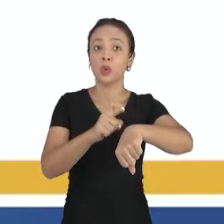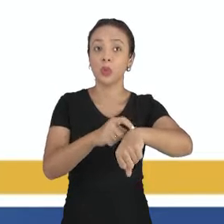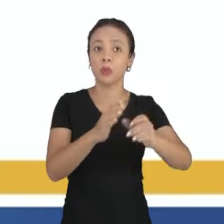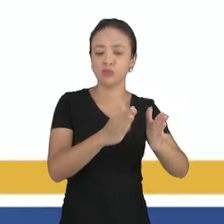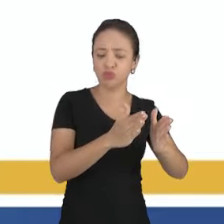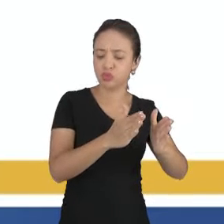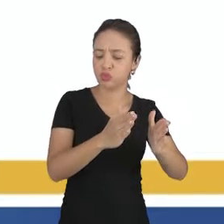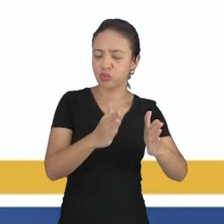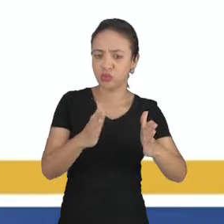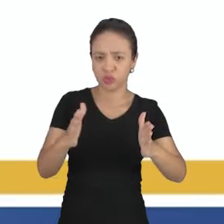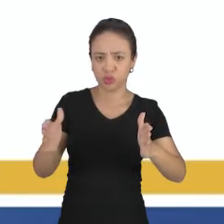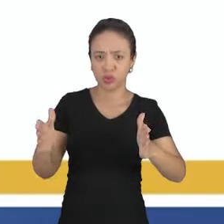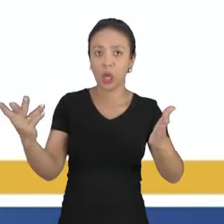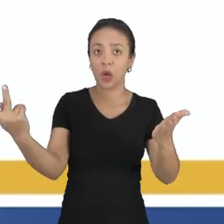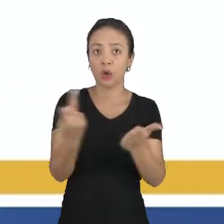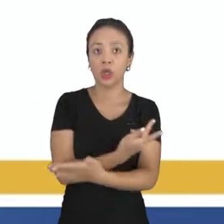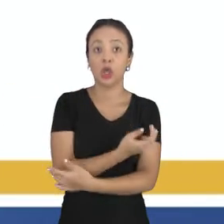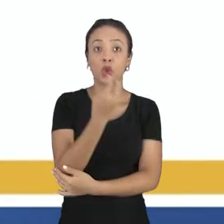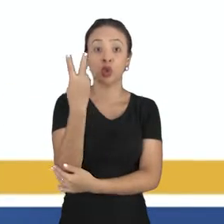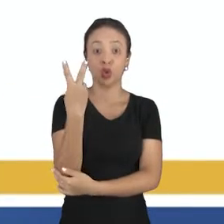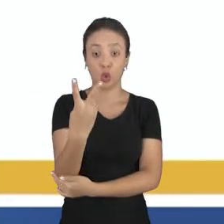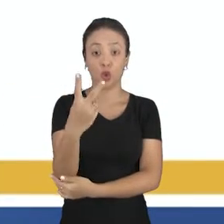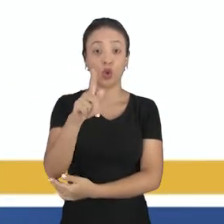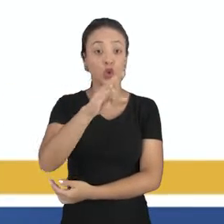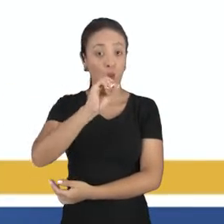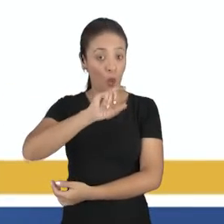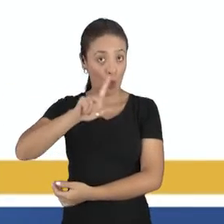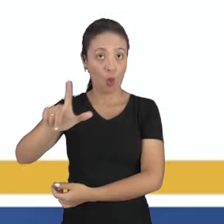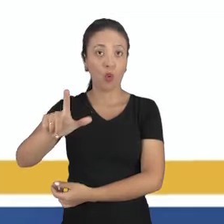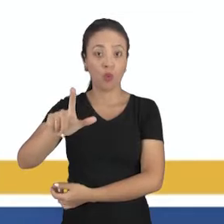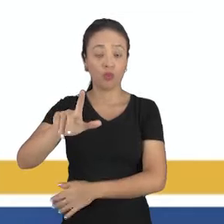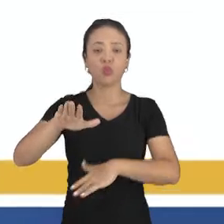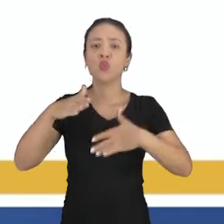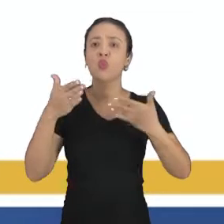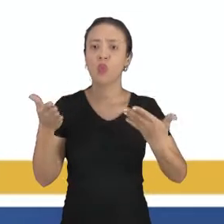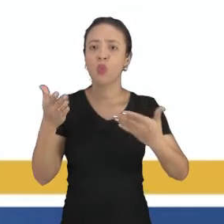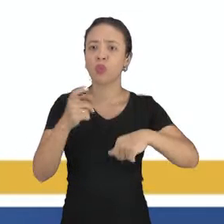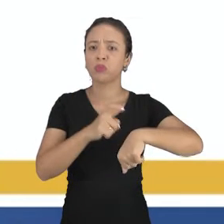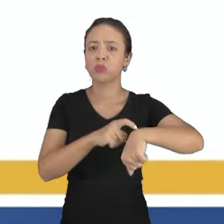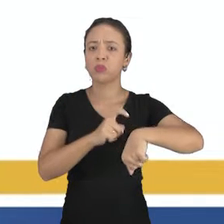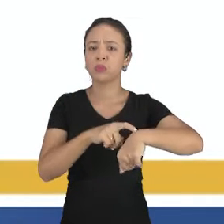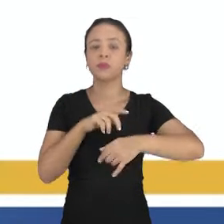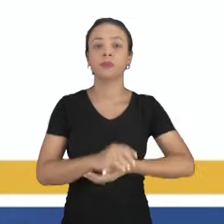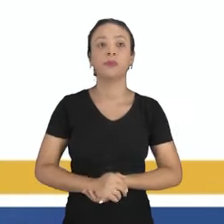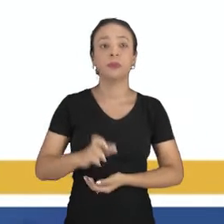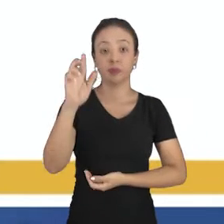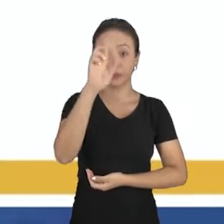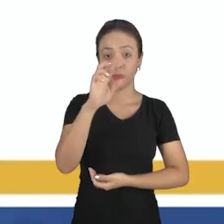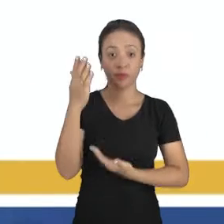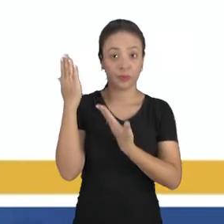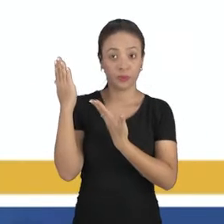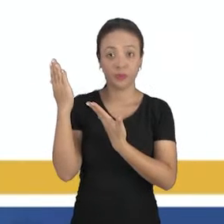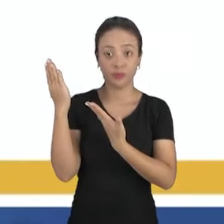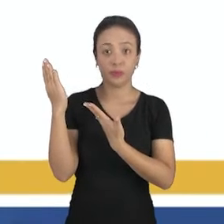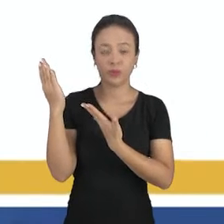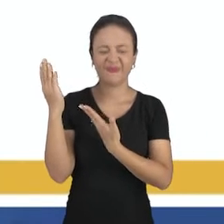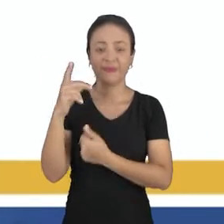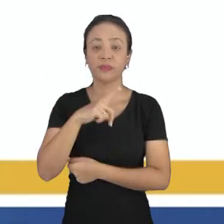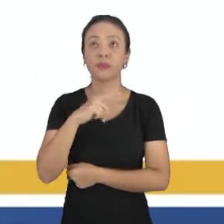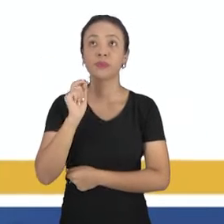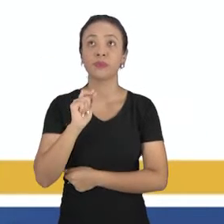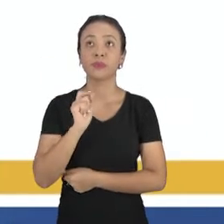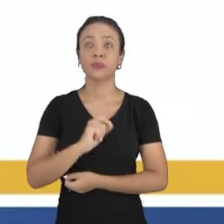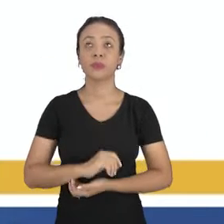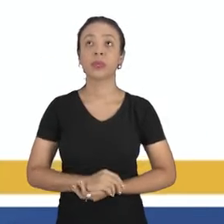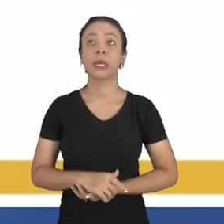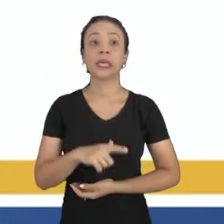transcorrido entre os dois gols foi de Observe Observe aí que nós